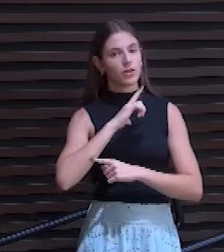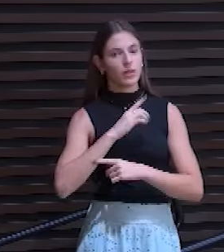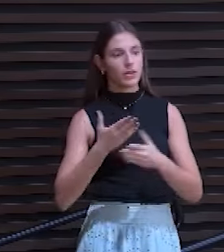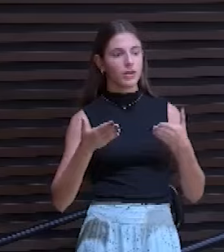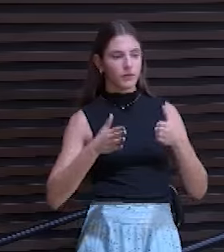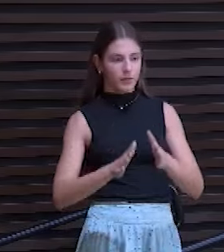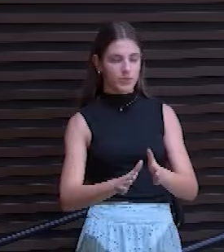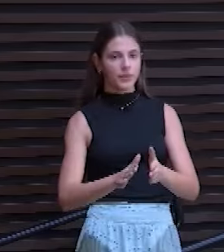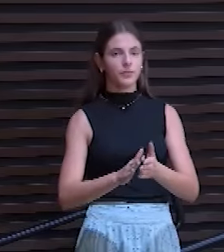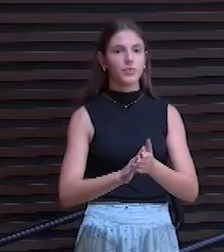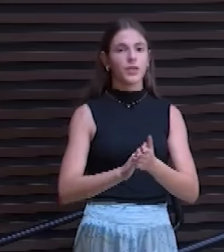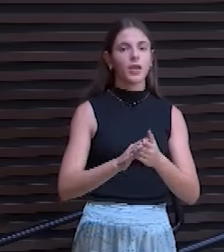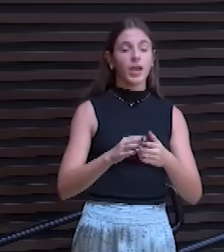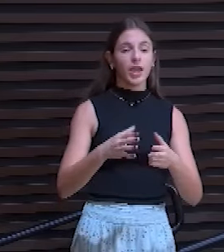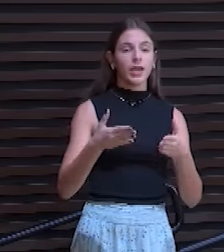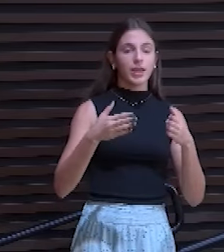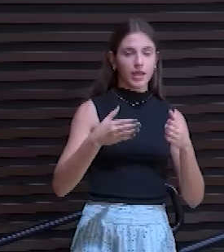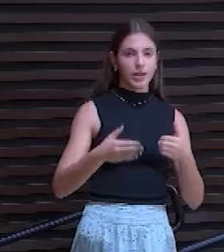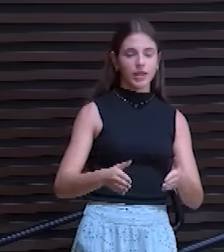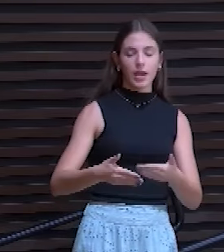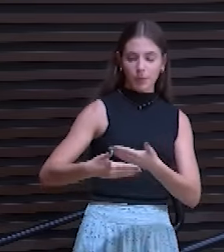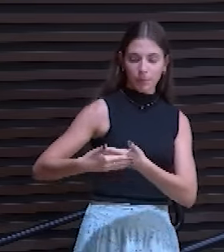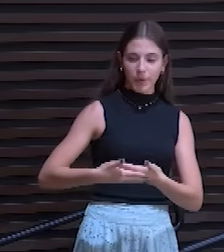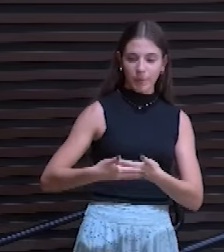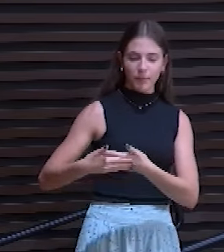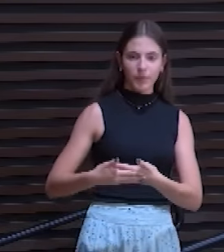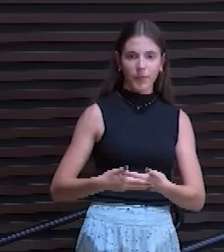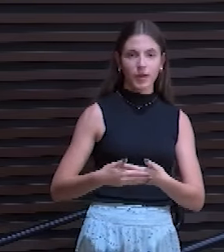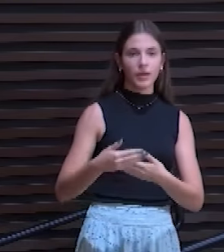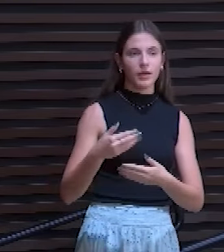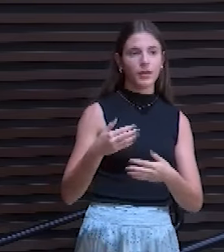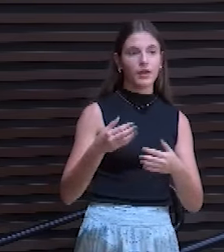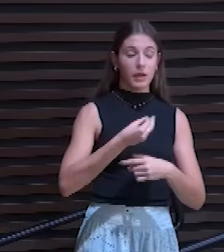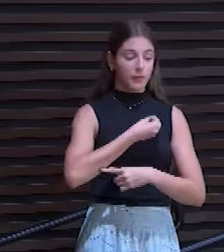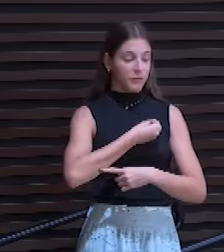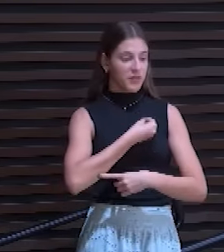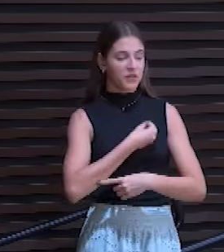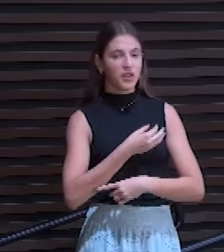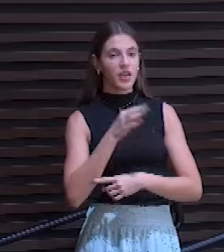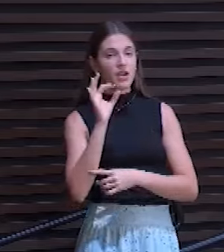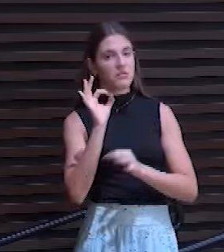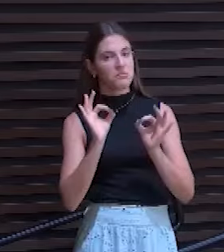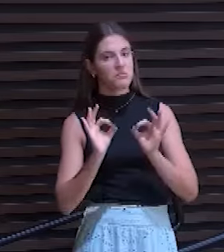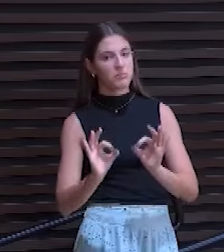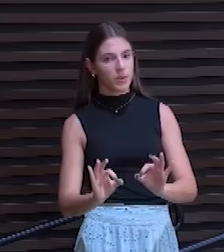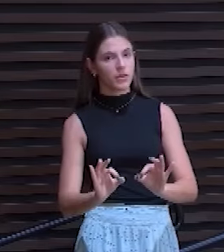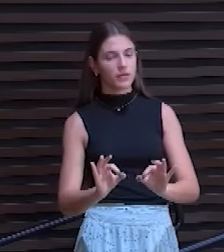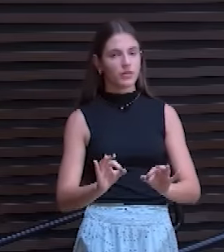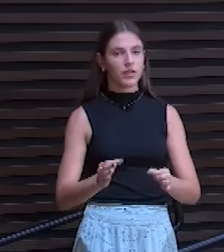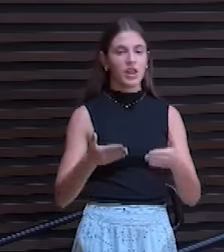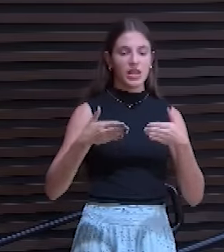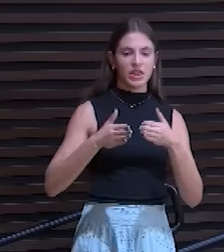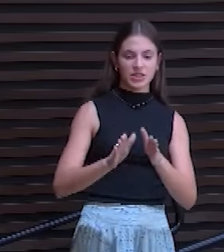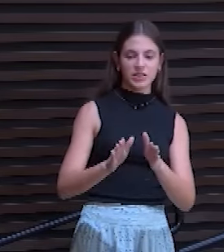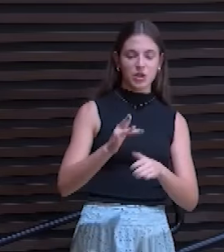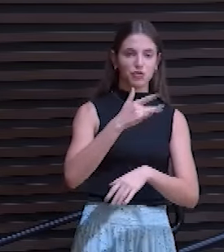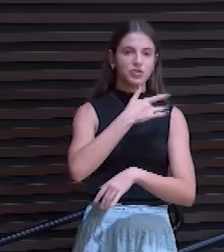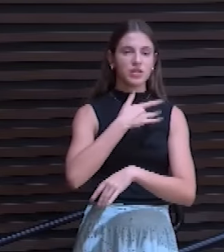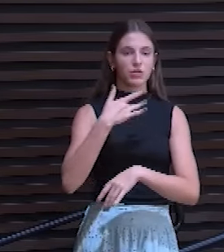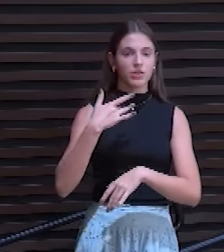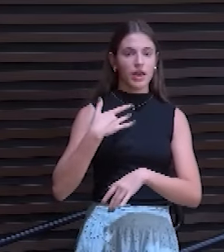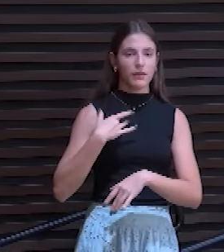pais, amigos e avós. 2 anos depois, quando tudo parecia ir muito bem, a criança